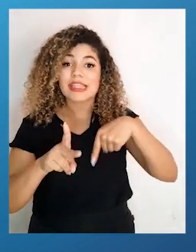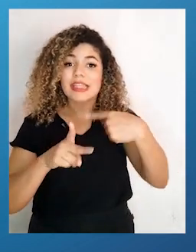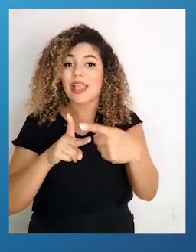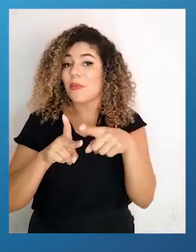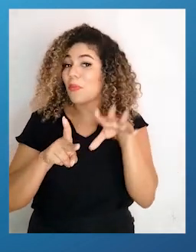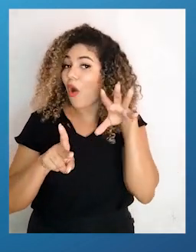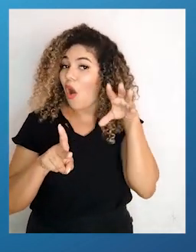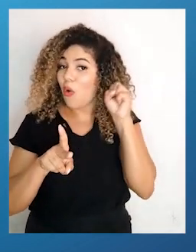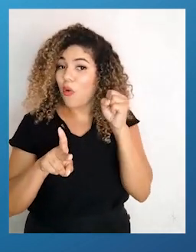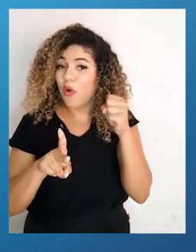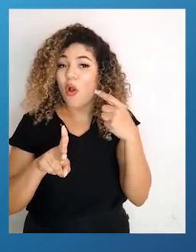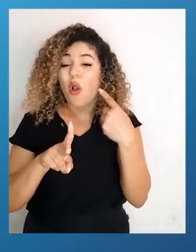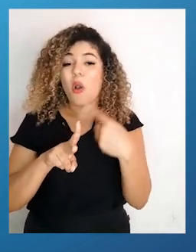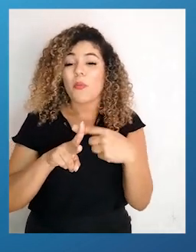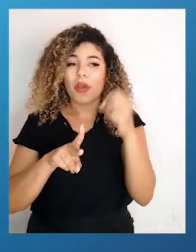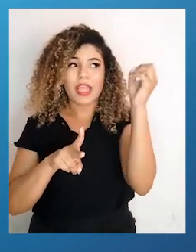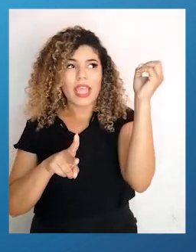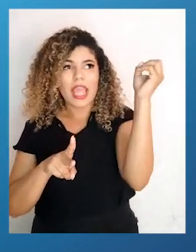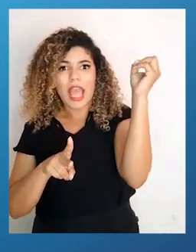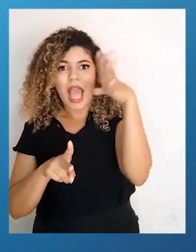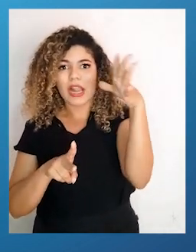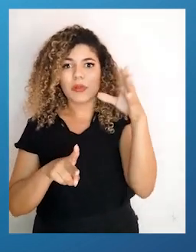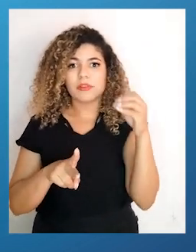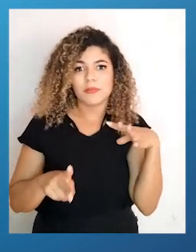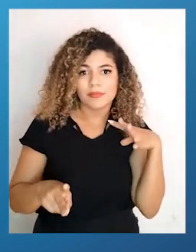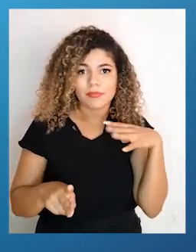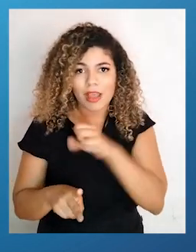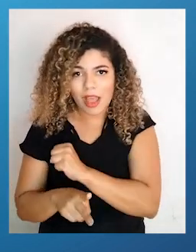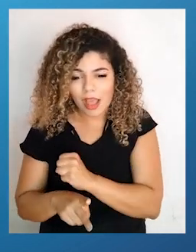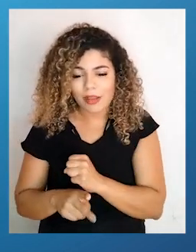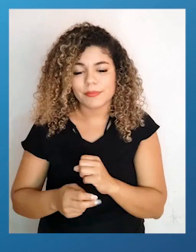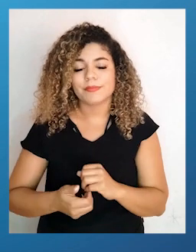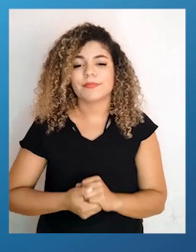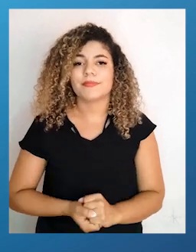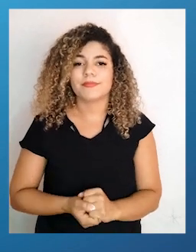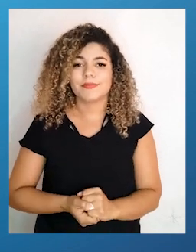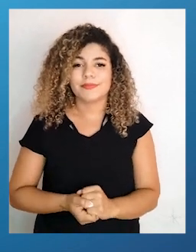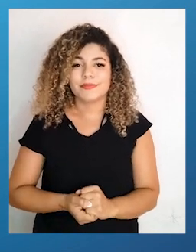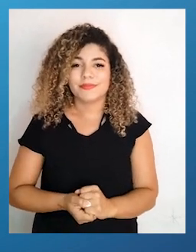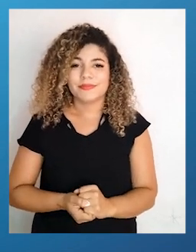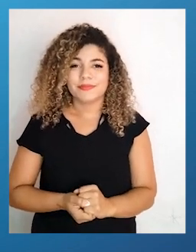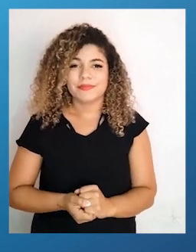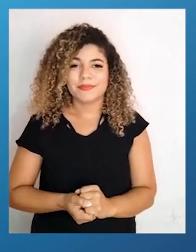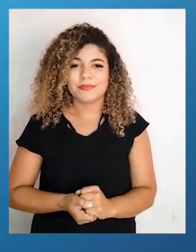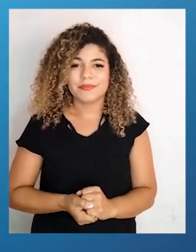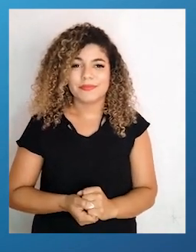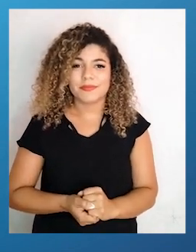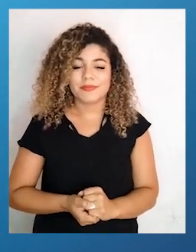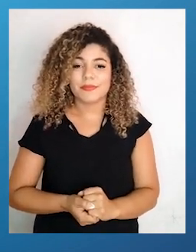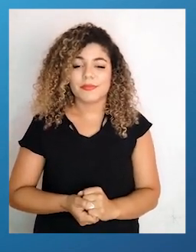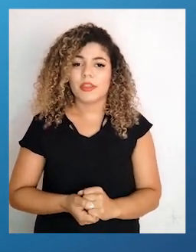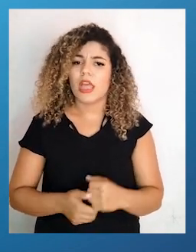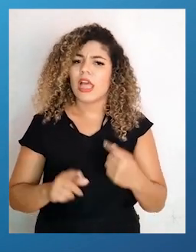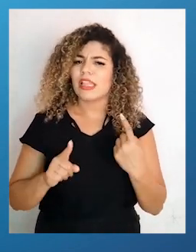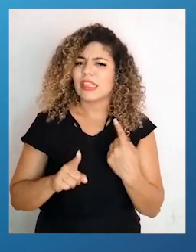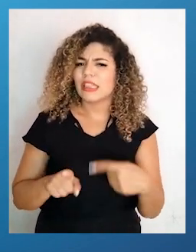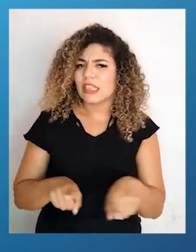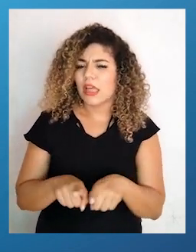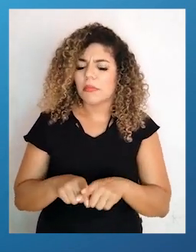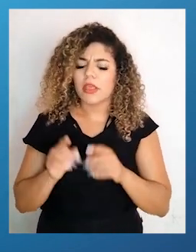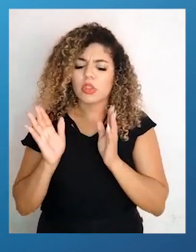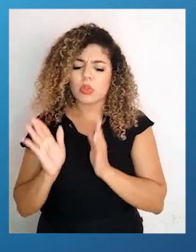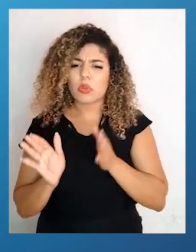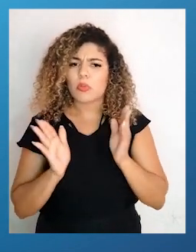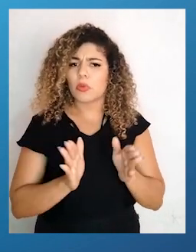aquela descarga, aquele relâmpago que nós observamos anteriormente. A respeito dos processos de